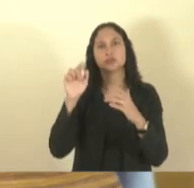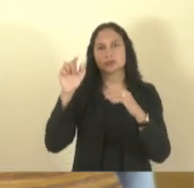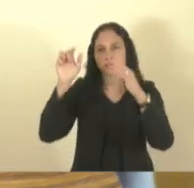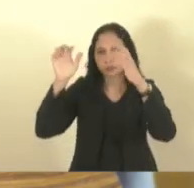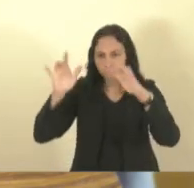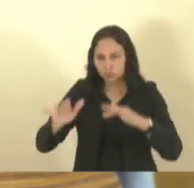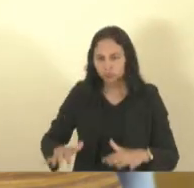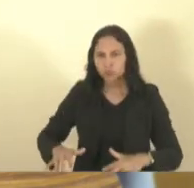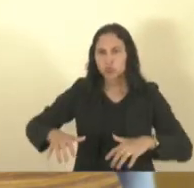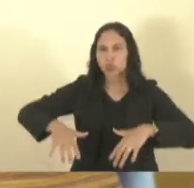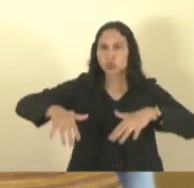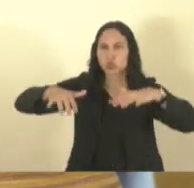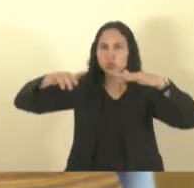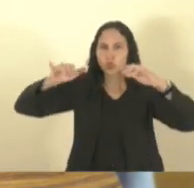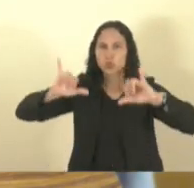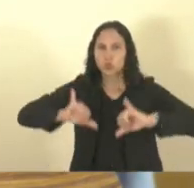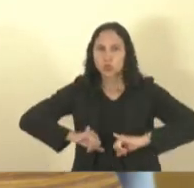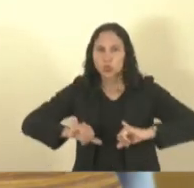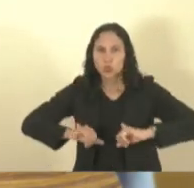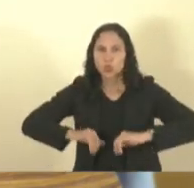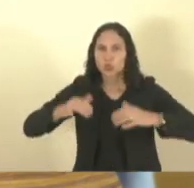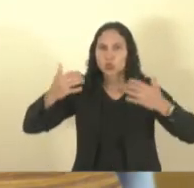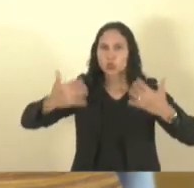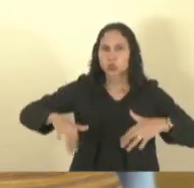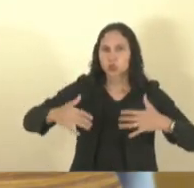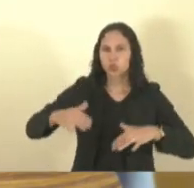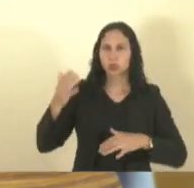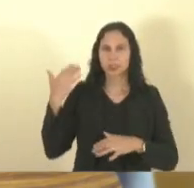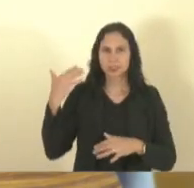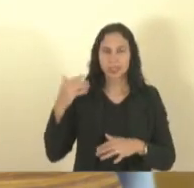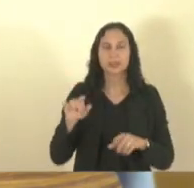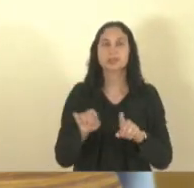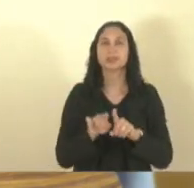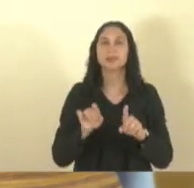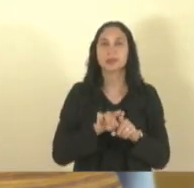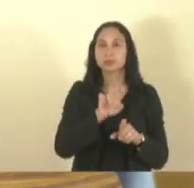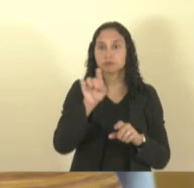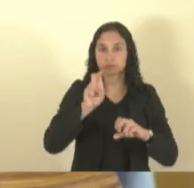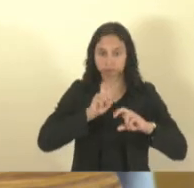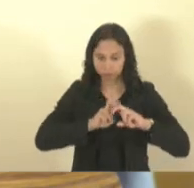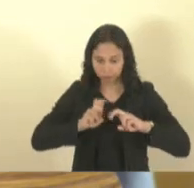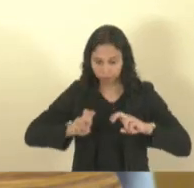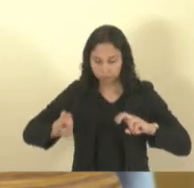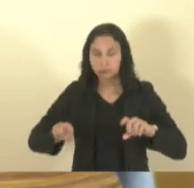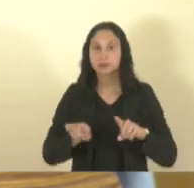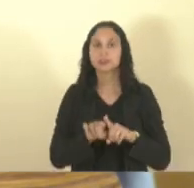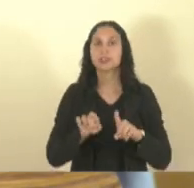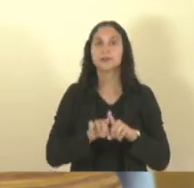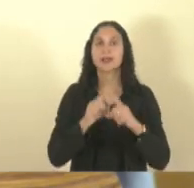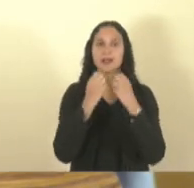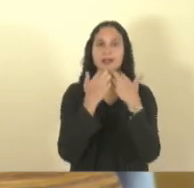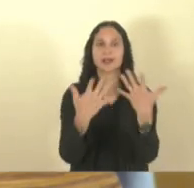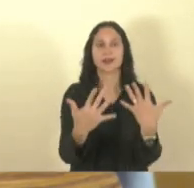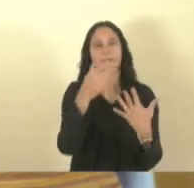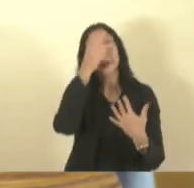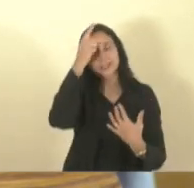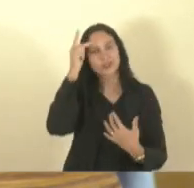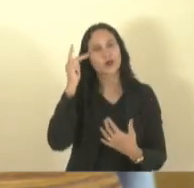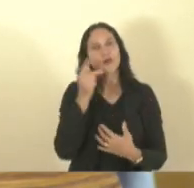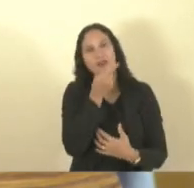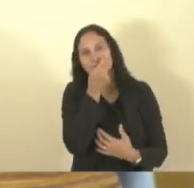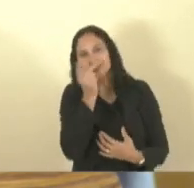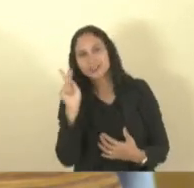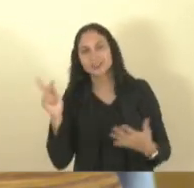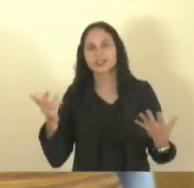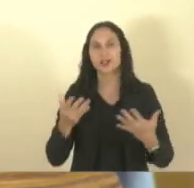demais deputados, aos componentes da mesa, todos que estão no plenário e nossos familiares e amigos que nos acompanham